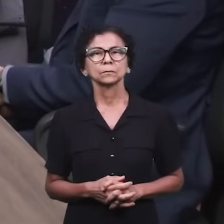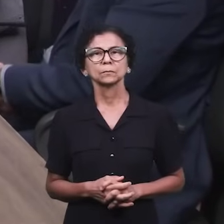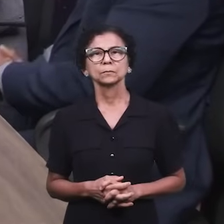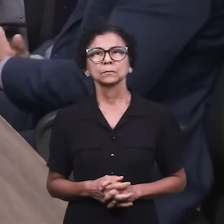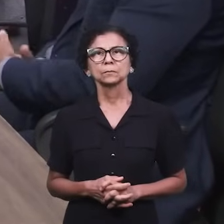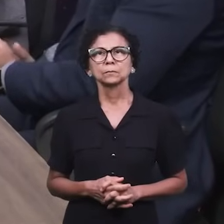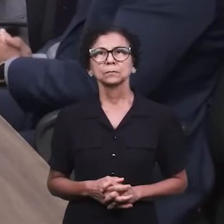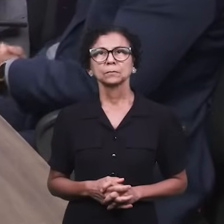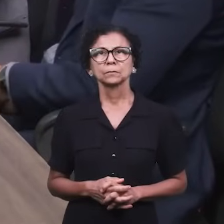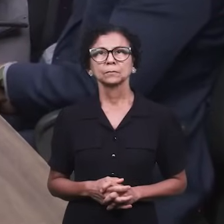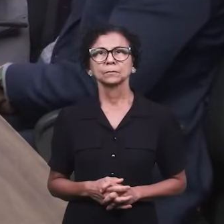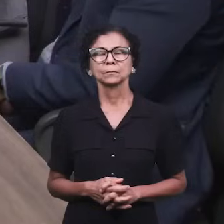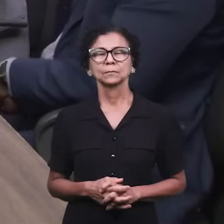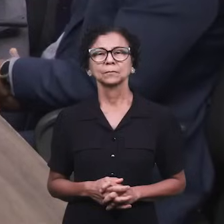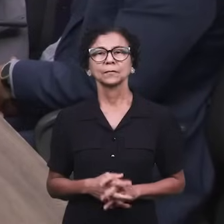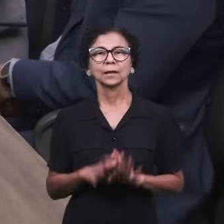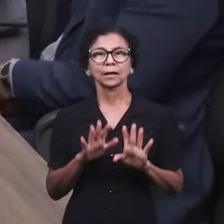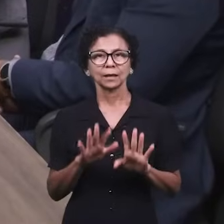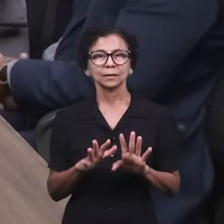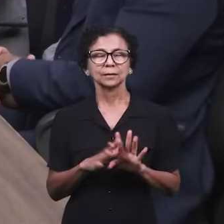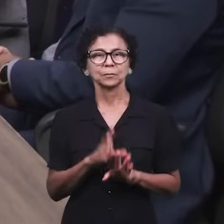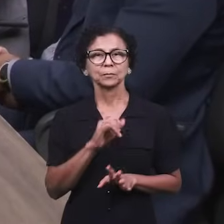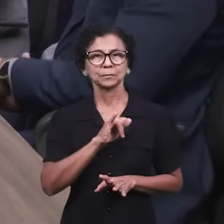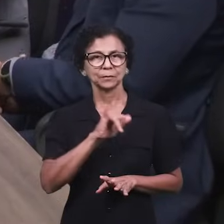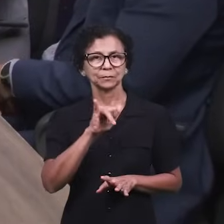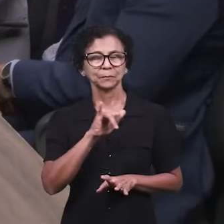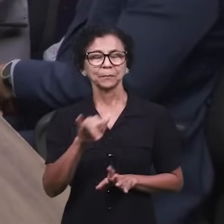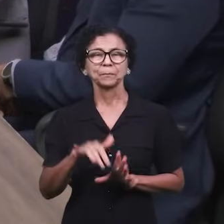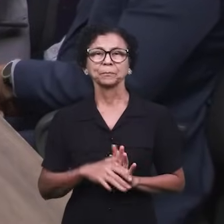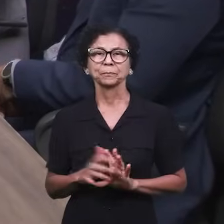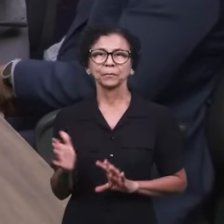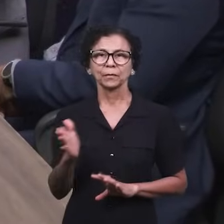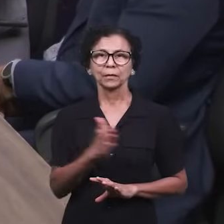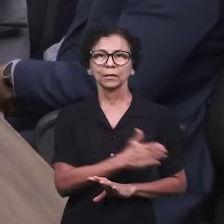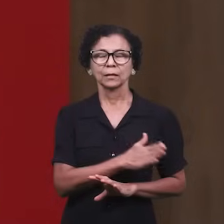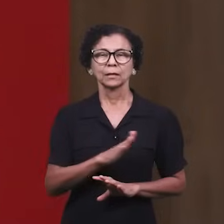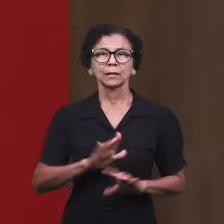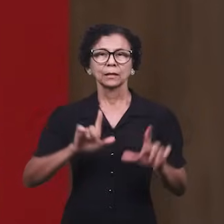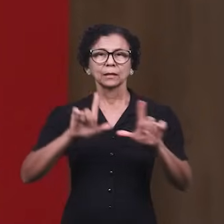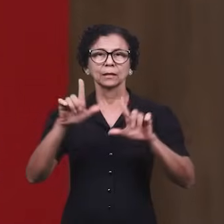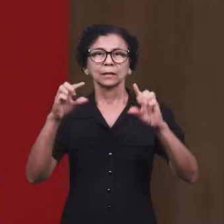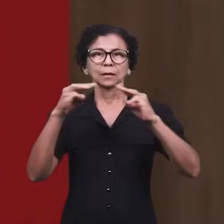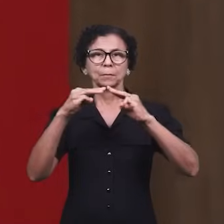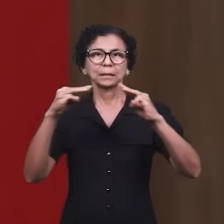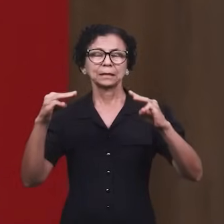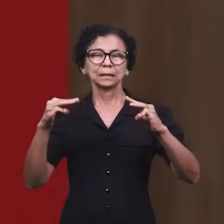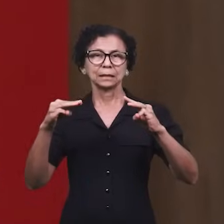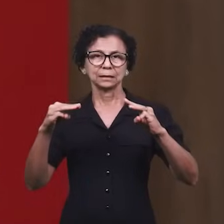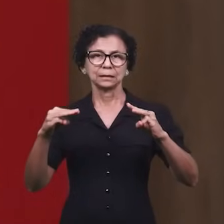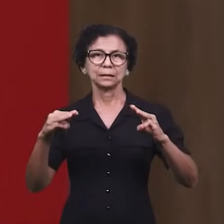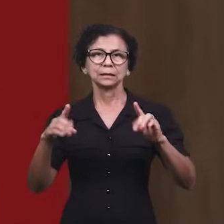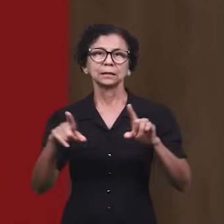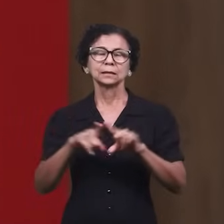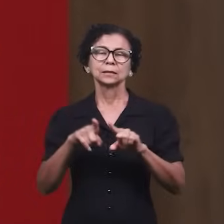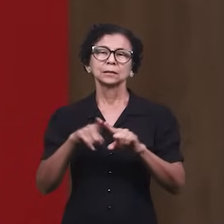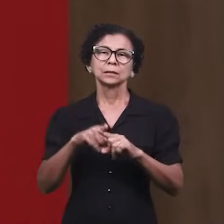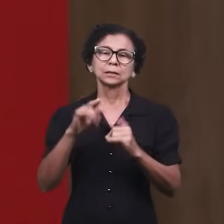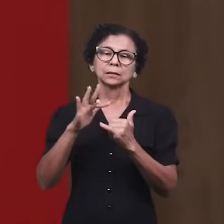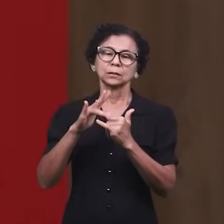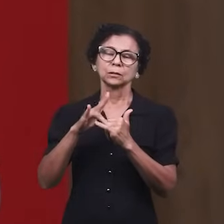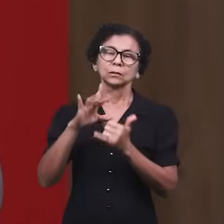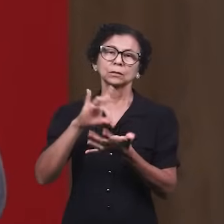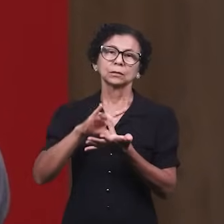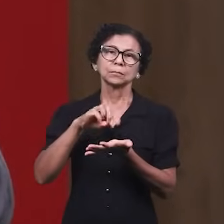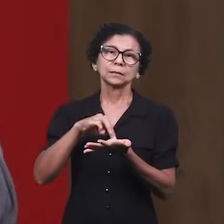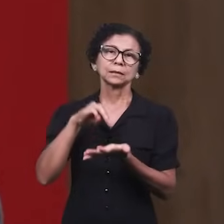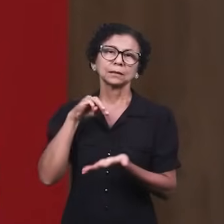atenção daqueles que estão nos assistindo pela TV Manaim, que nós temos um canal oficial da igreja no YouTube.